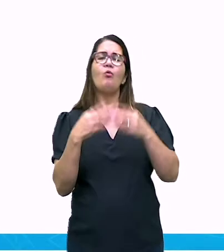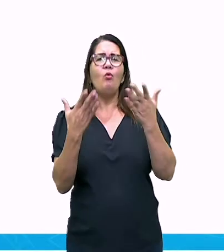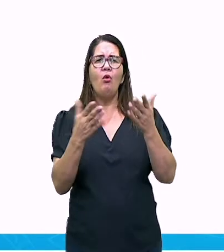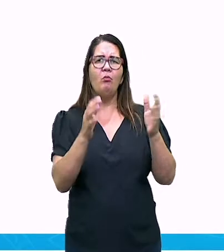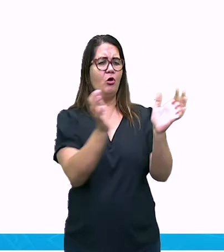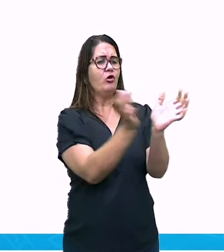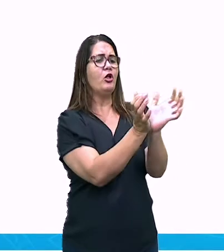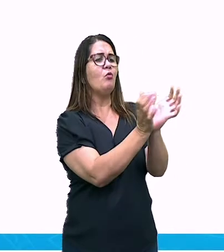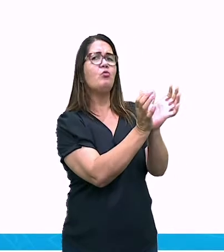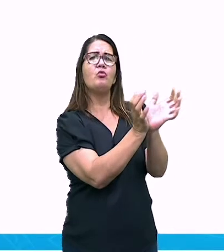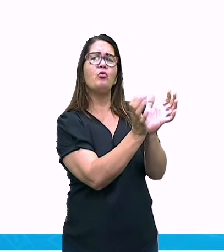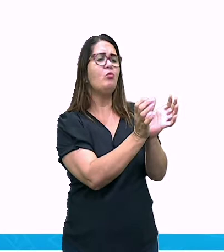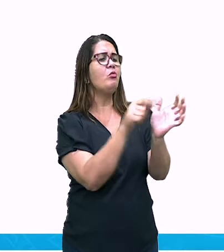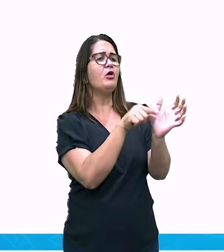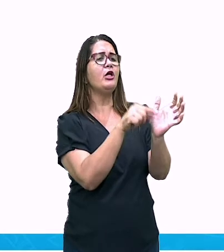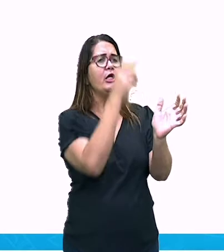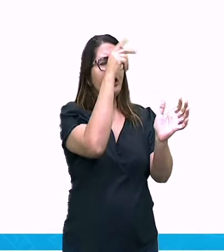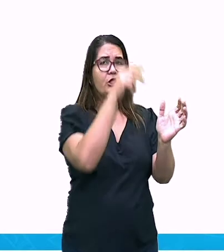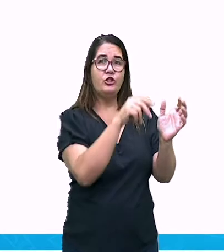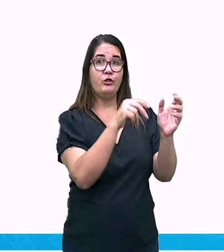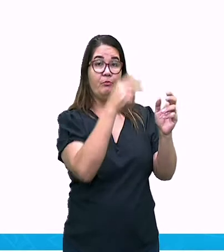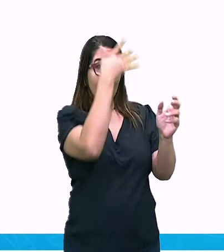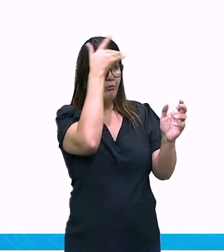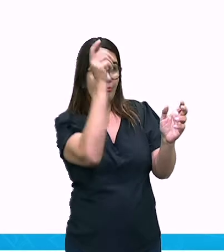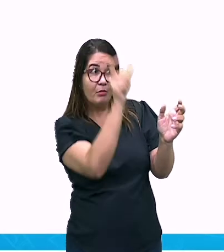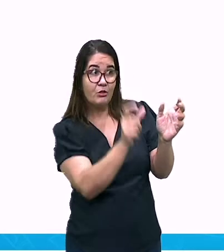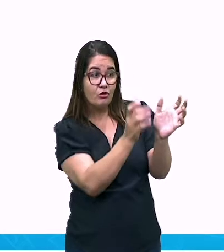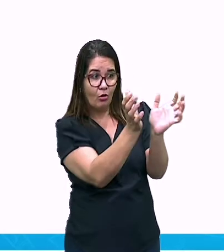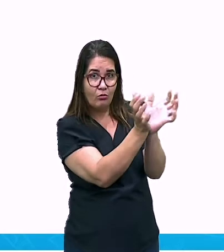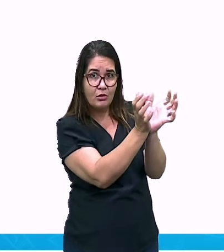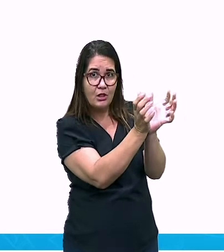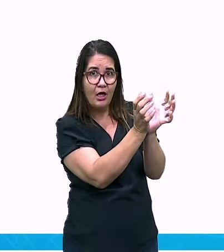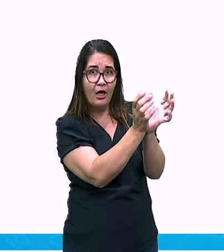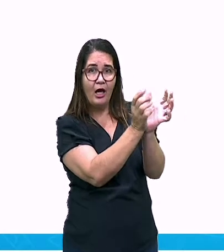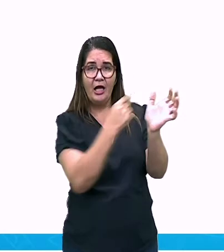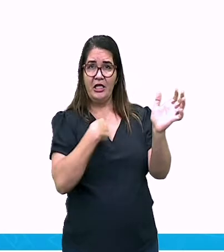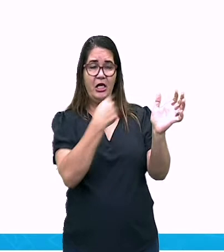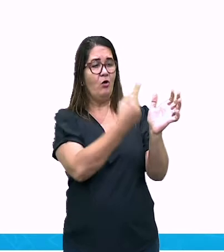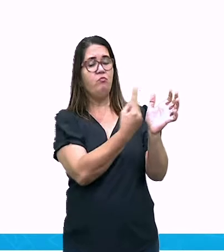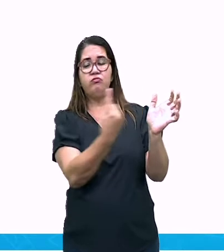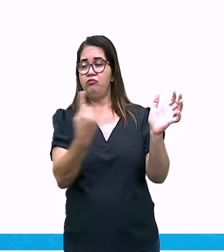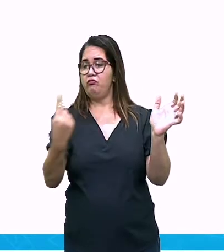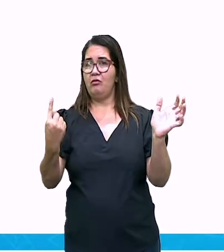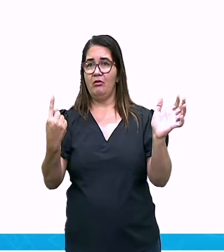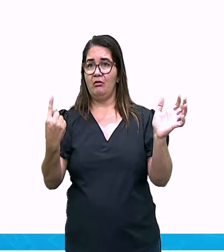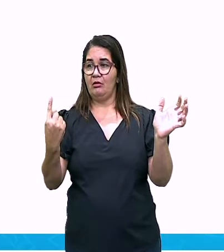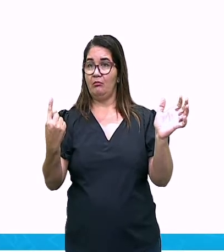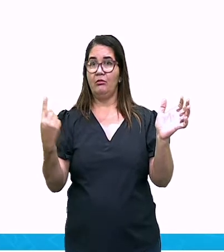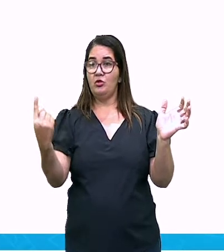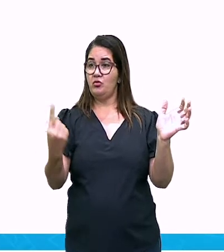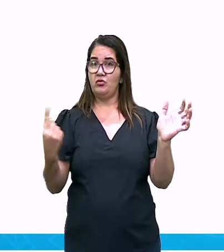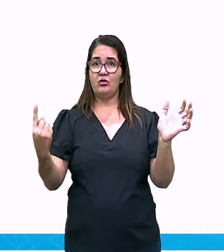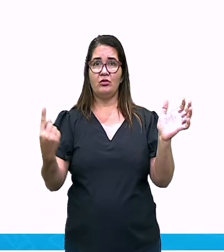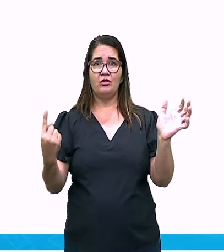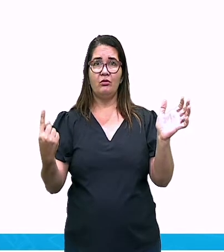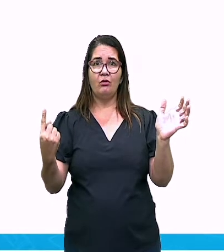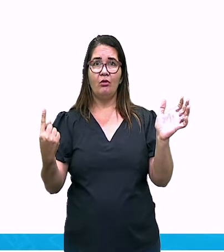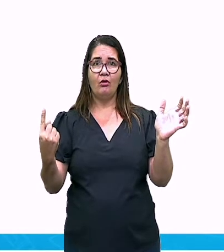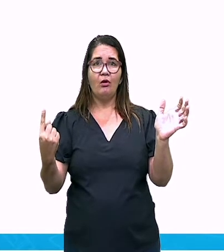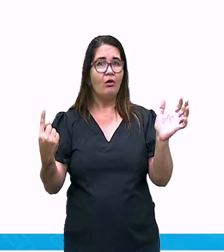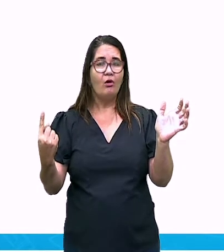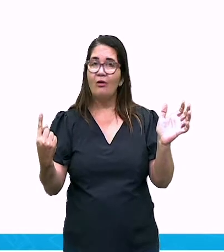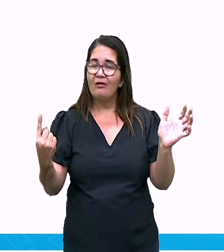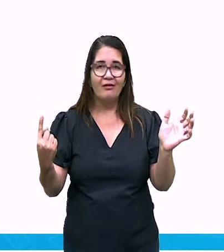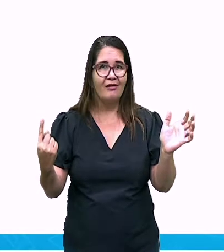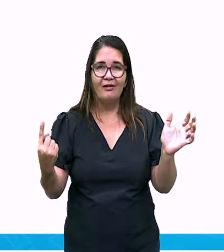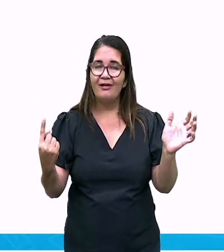talvez não consiga realizar todos os meus sonhos, certo? Sem a comunidade, o homem não